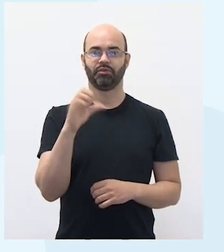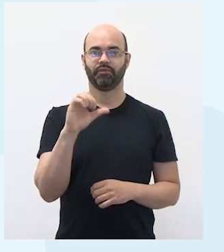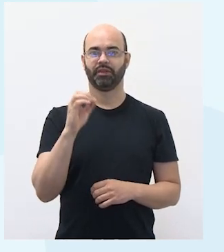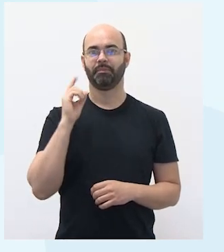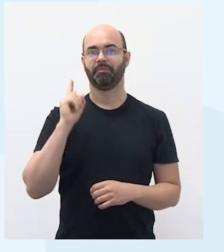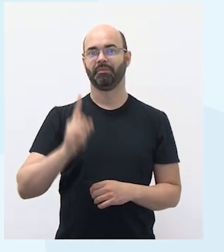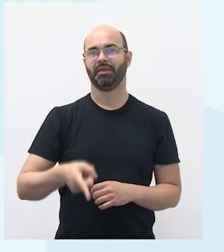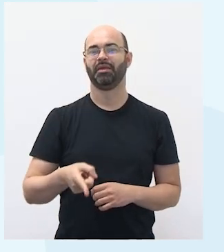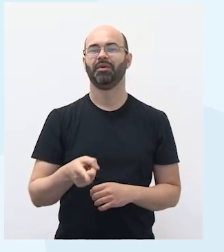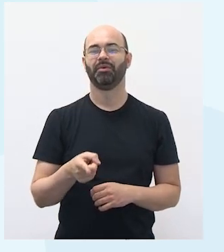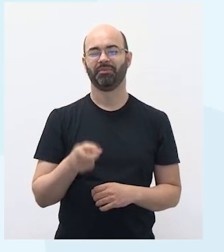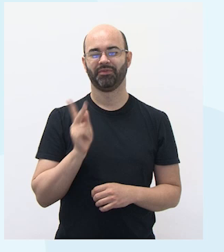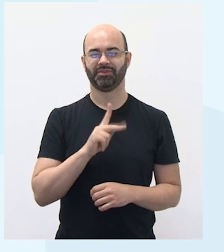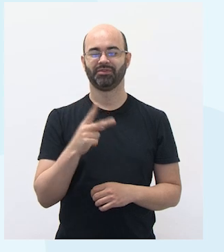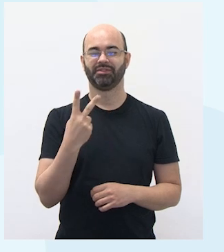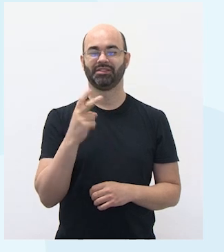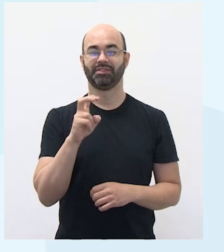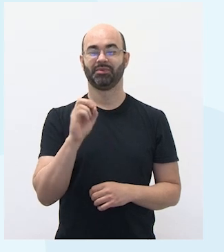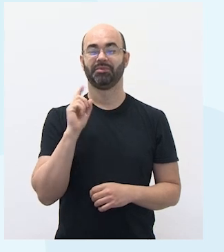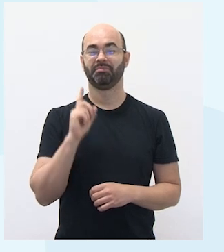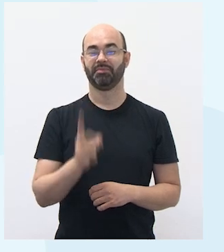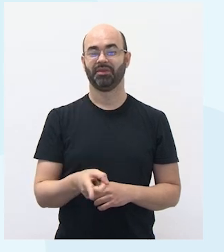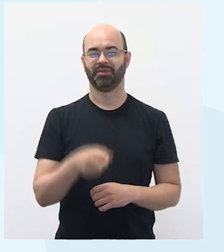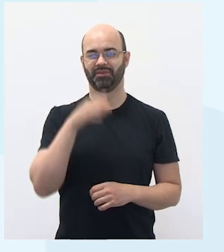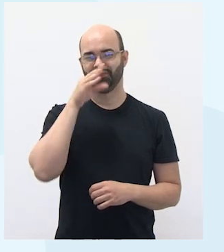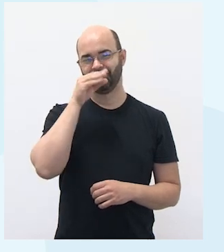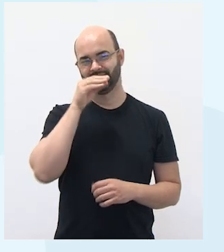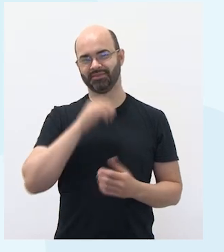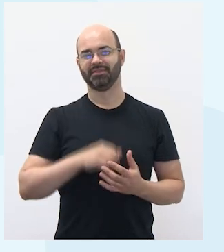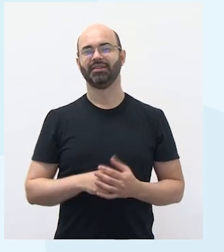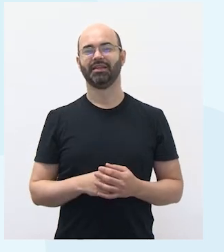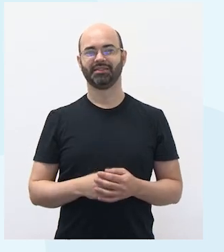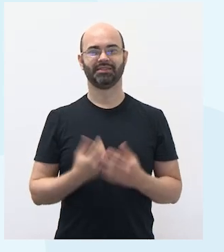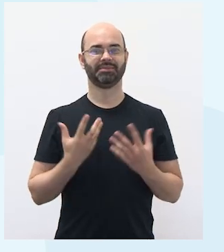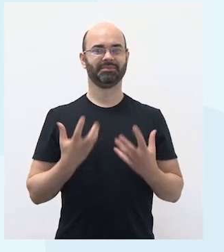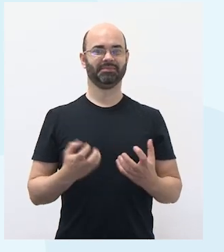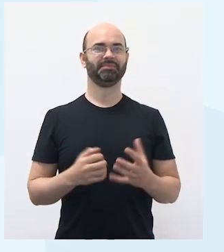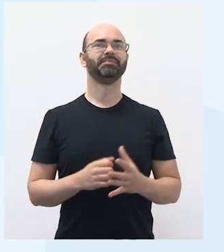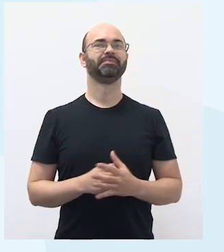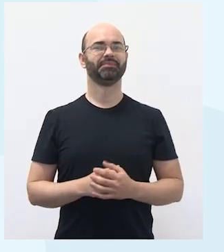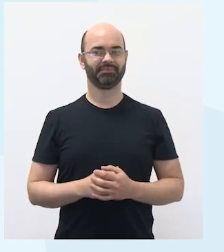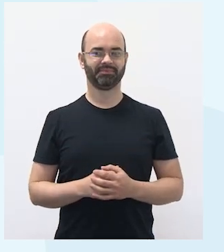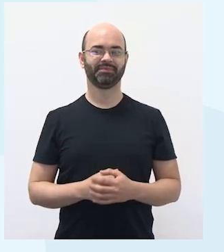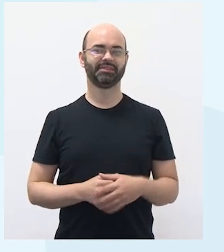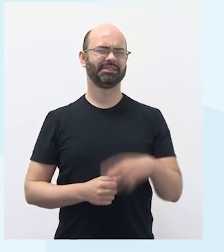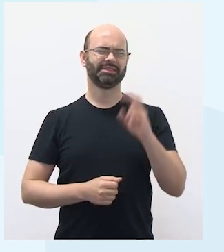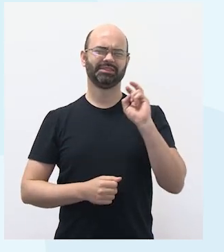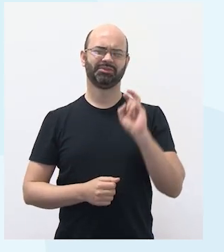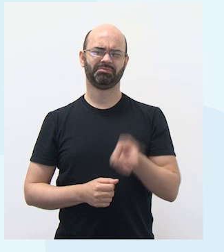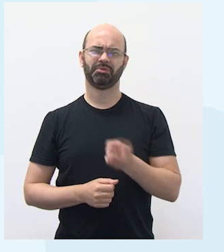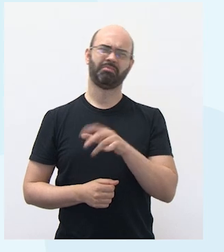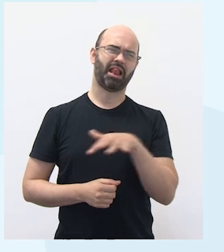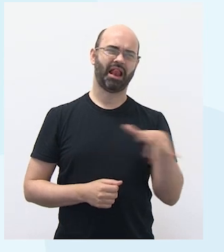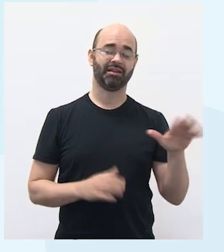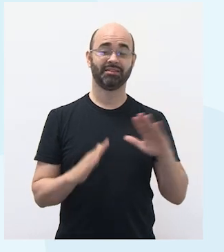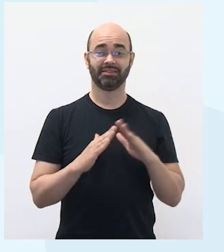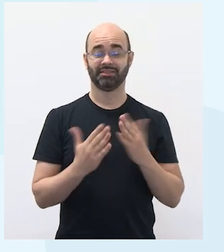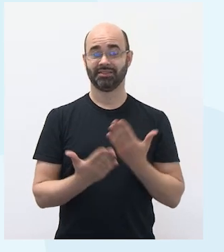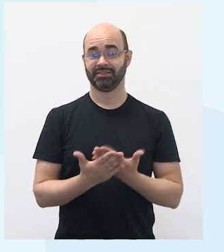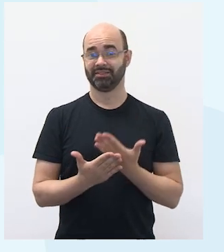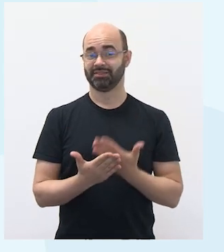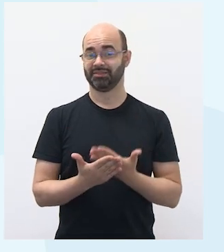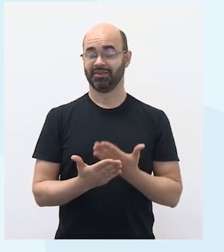praticamente 250 mil funcionários, então nós temos aí 5 mil e tantas escolas, né? Então a gente tem que